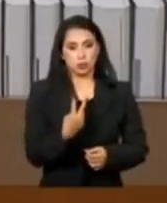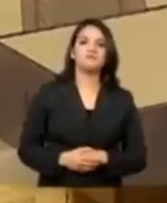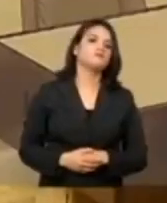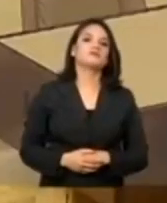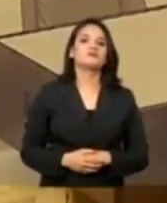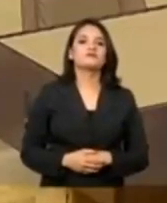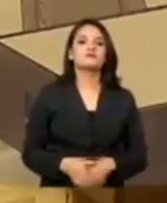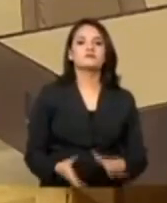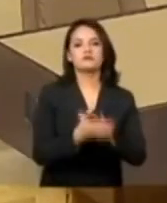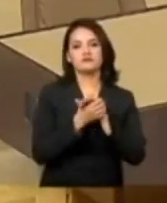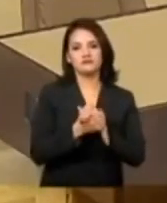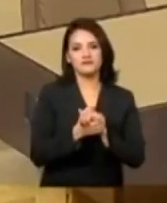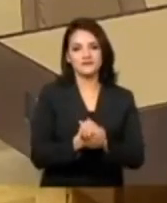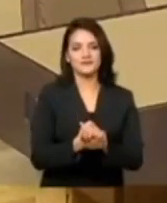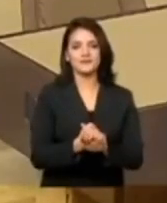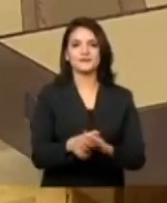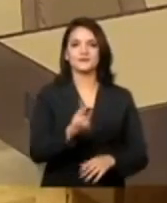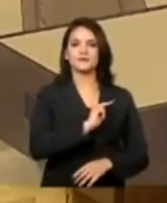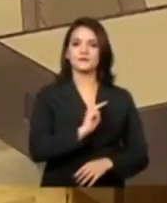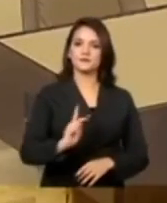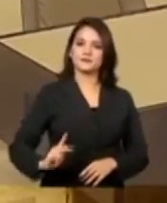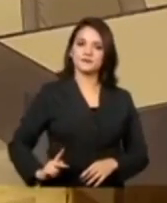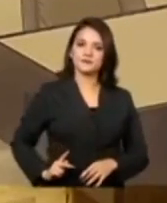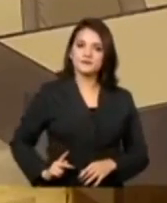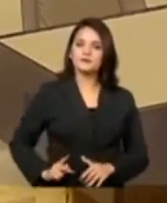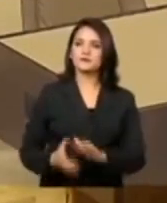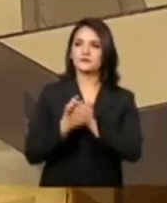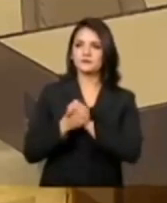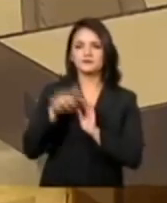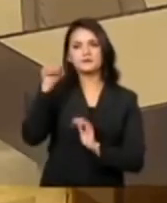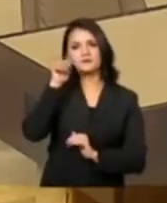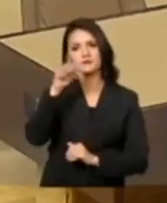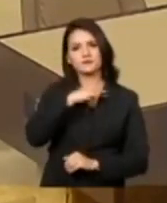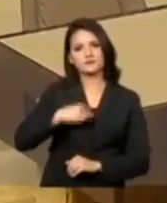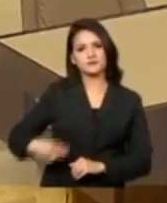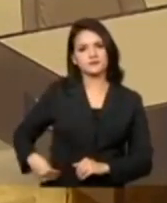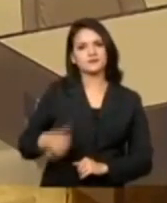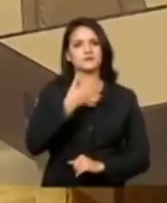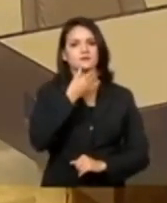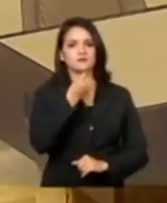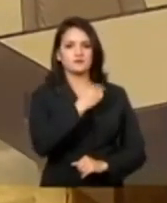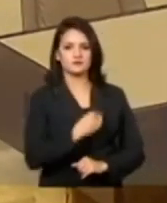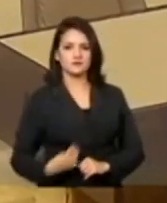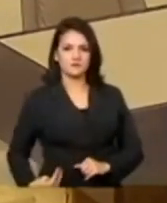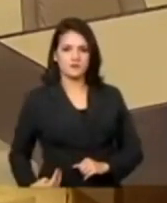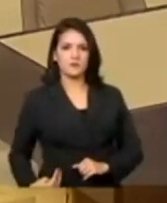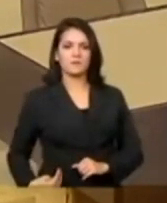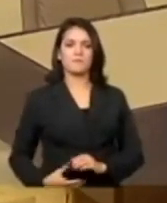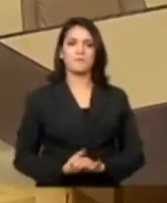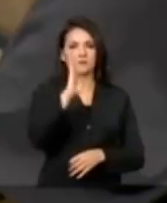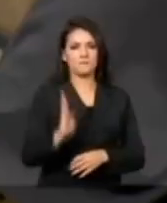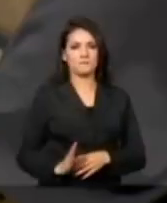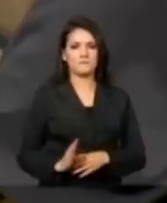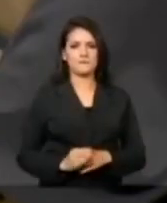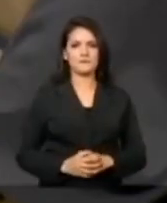somente na próxima quarta feira nesta quinta se manifestaram à ordem dos advogados do brasil e os partidos que entraram com ações para anular